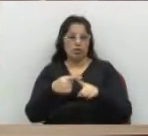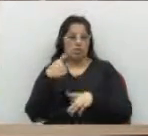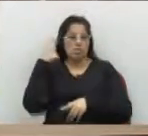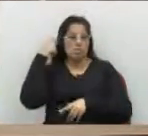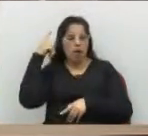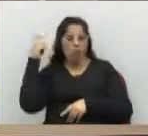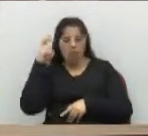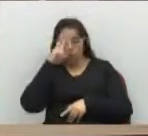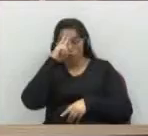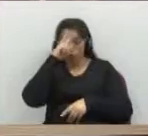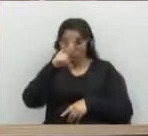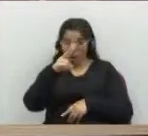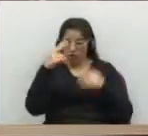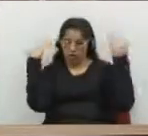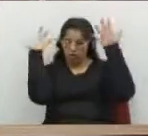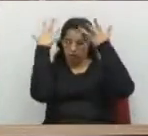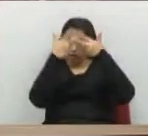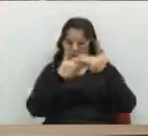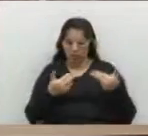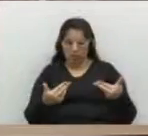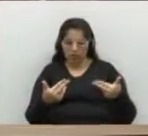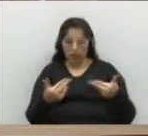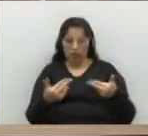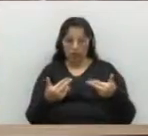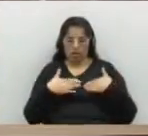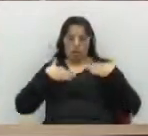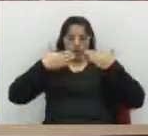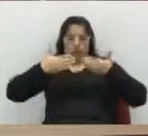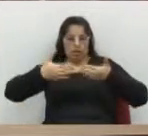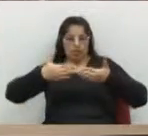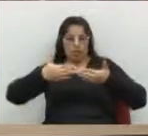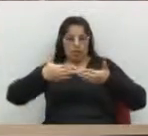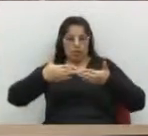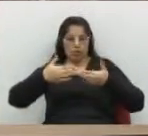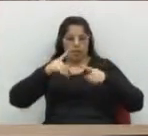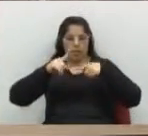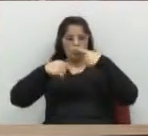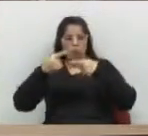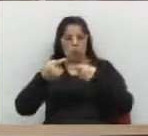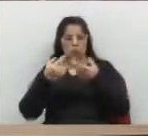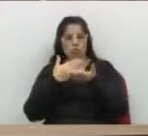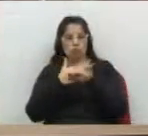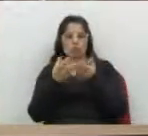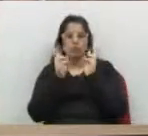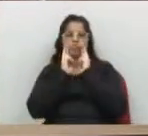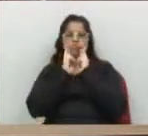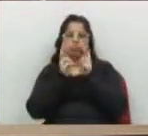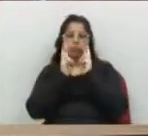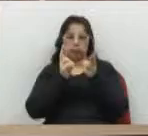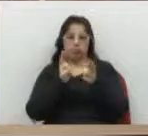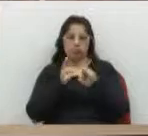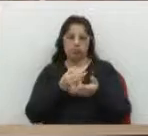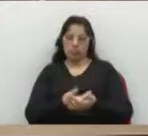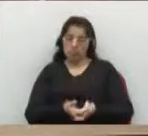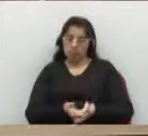lá. Daqui a pouco nós vamos ter reclamações aqui na Câmara Municipal. Ao primeiro secretário para